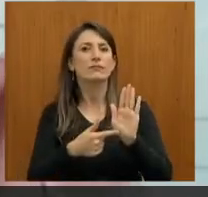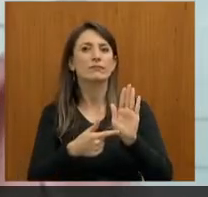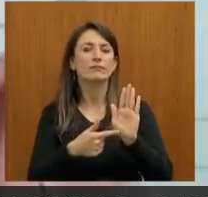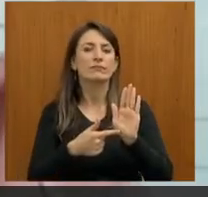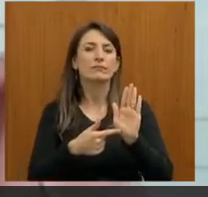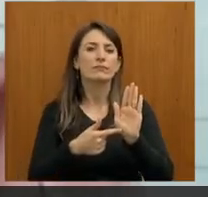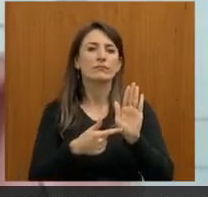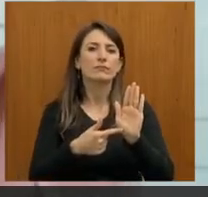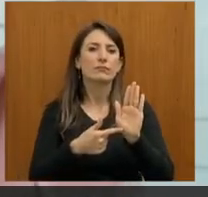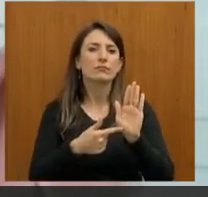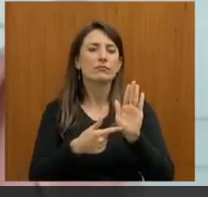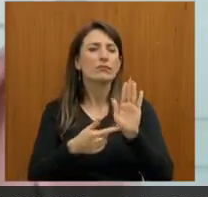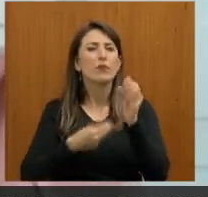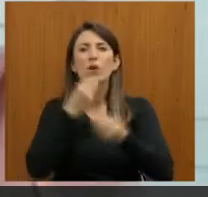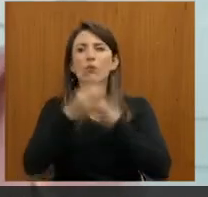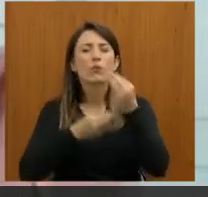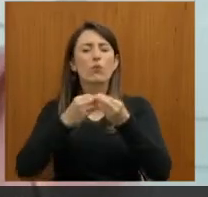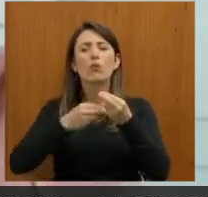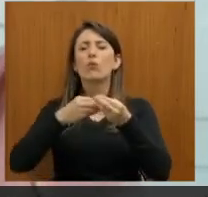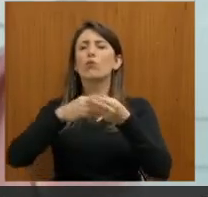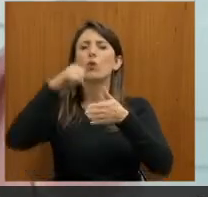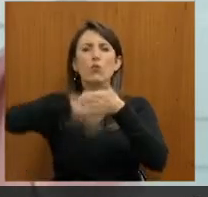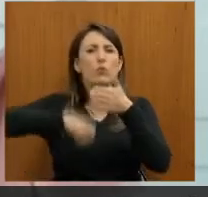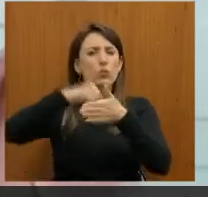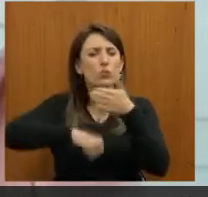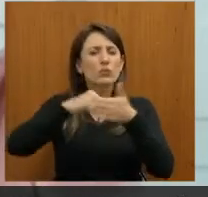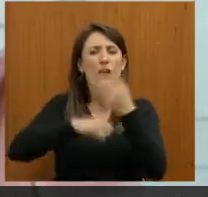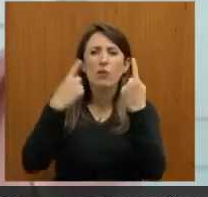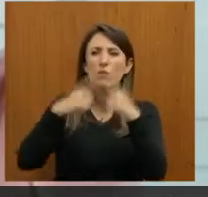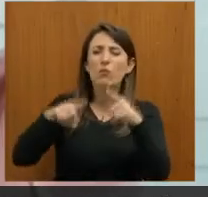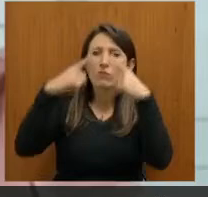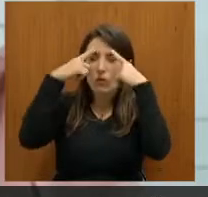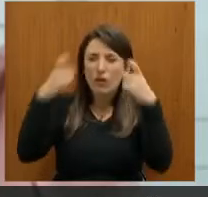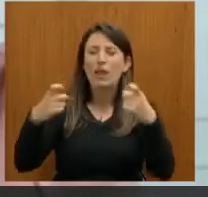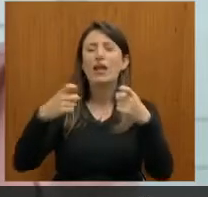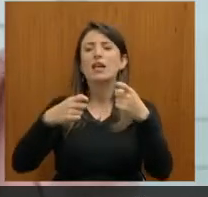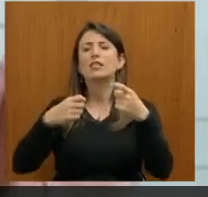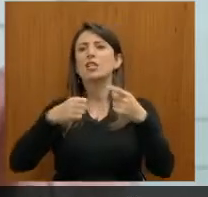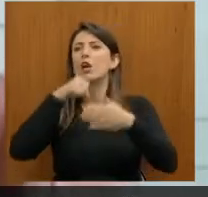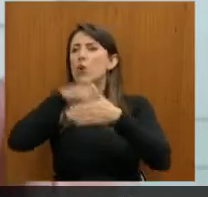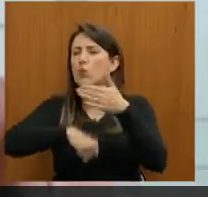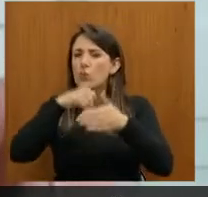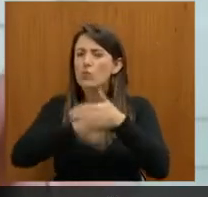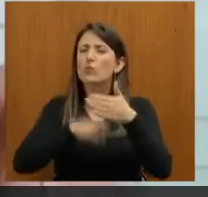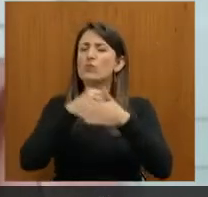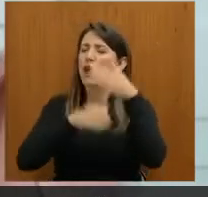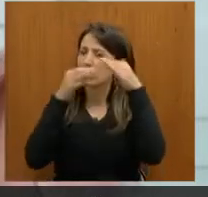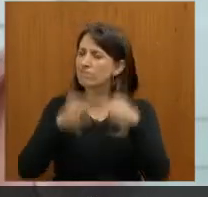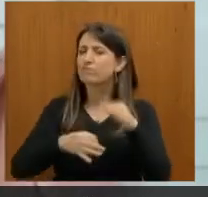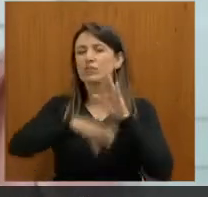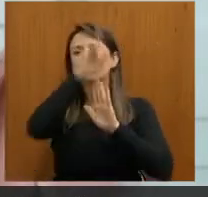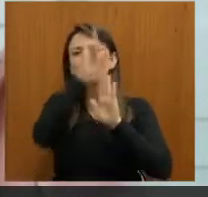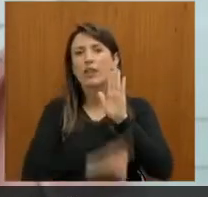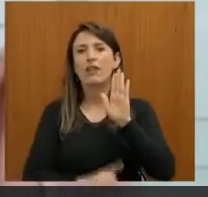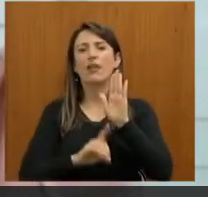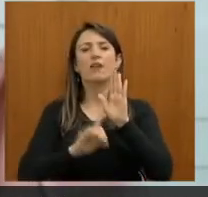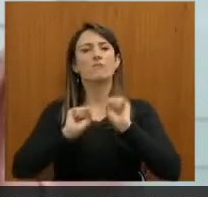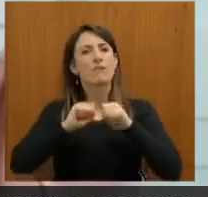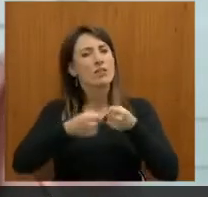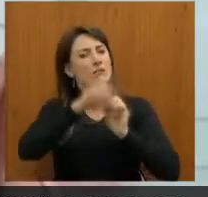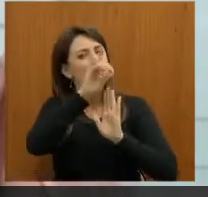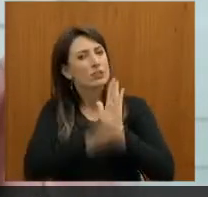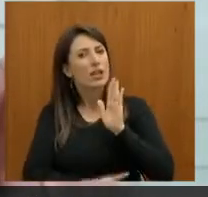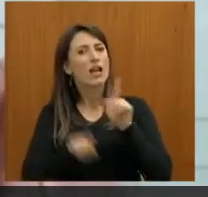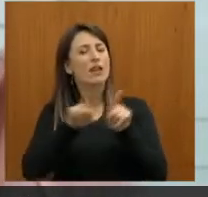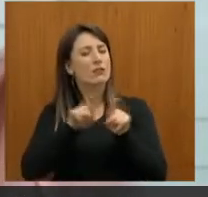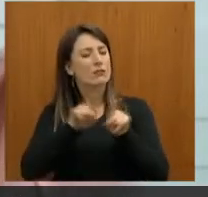orar lutar pela violência e lutar por direitos trabalhar em cima da educação em